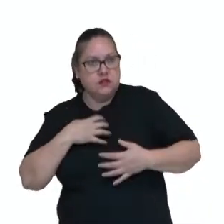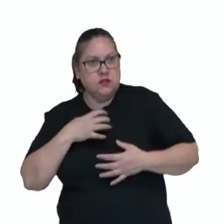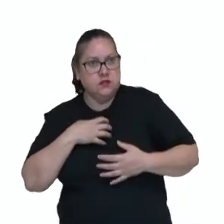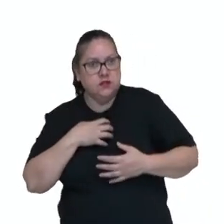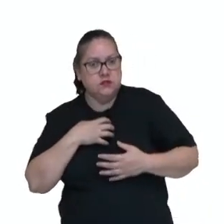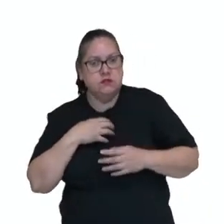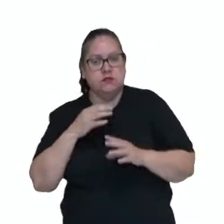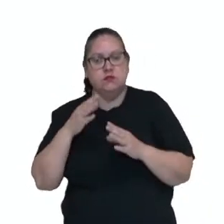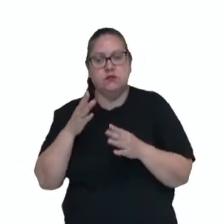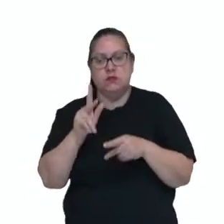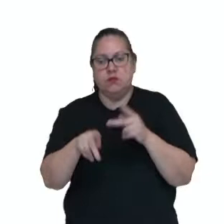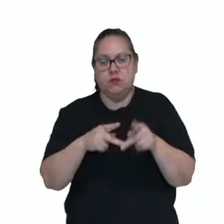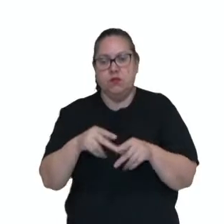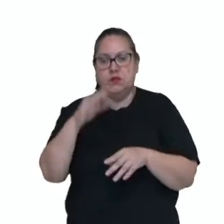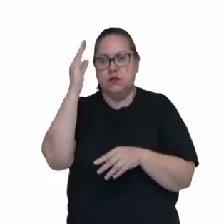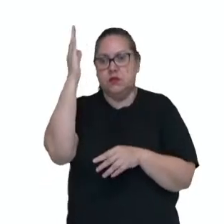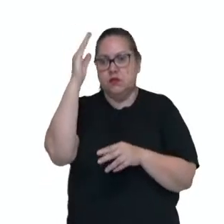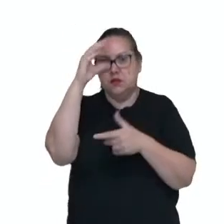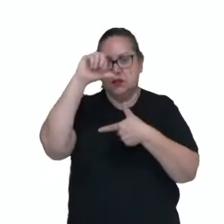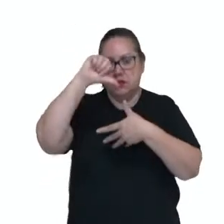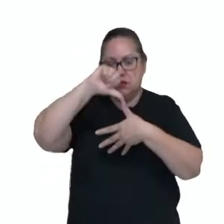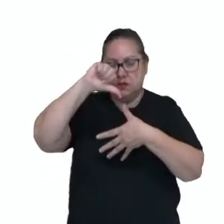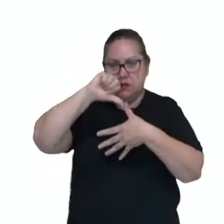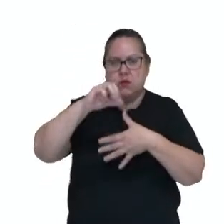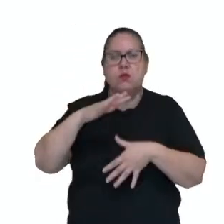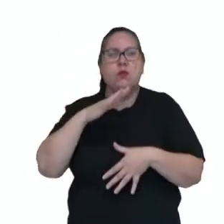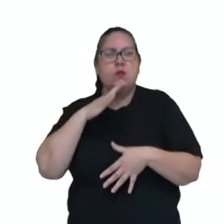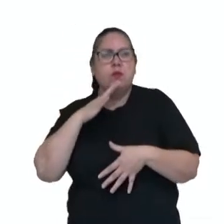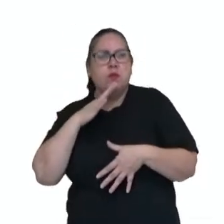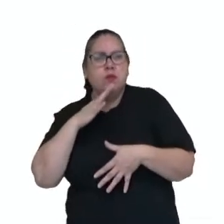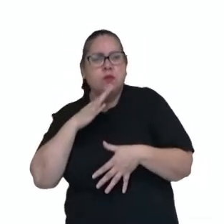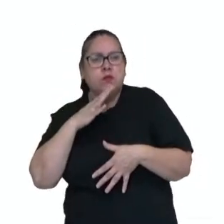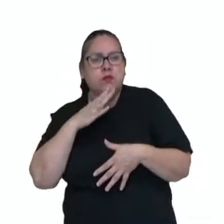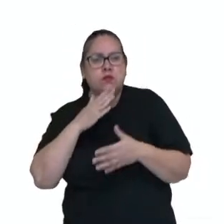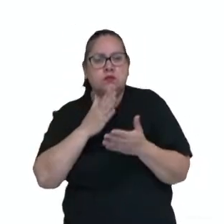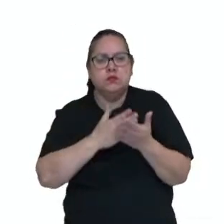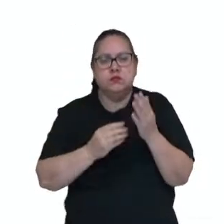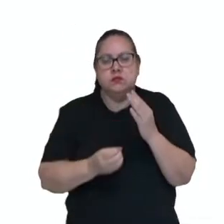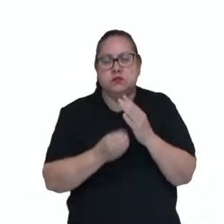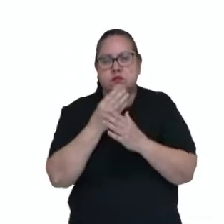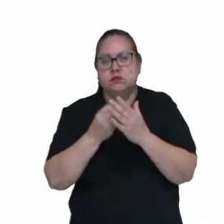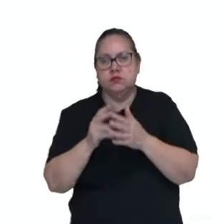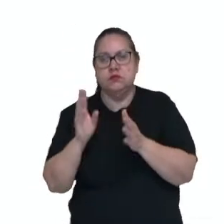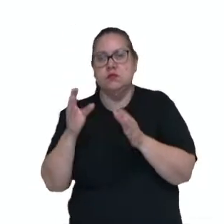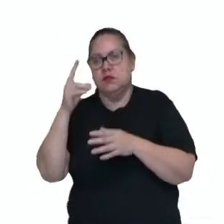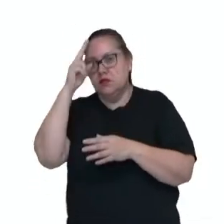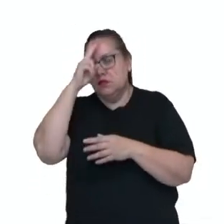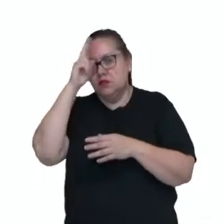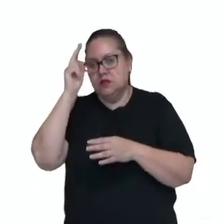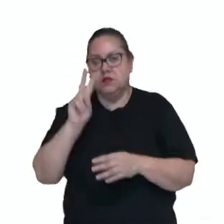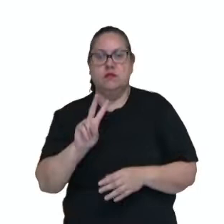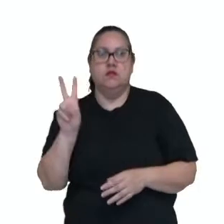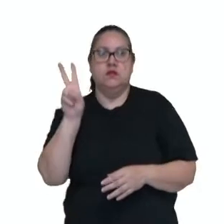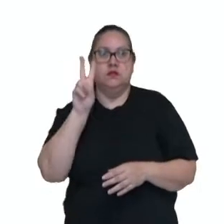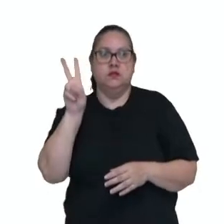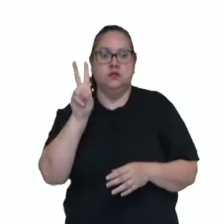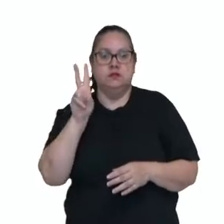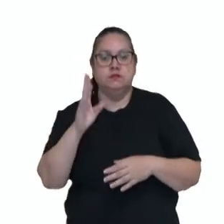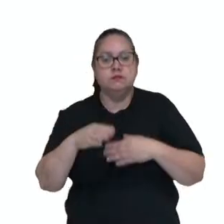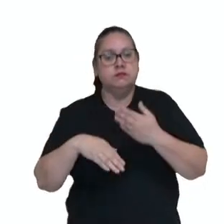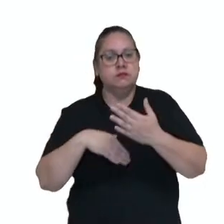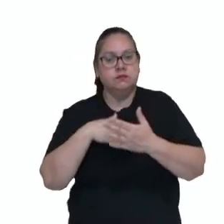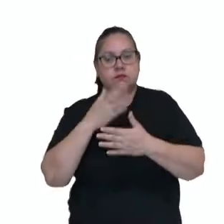América. Reconhecer as diferentes matrizes culturais que fizeram parte da nossa história nos permite valorizar, promover